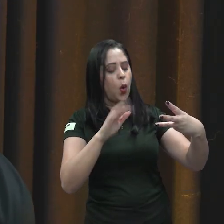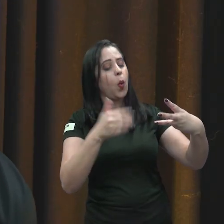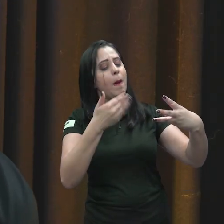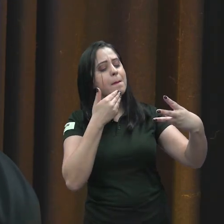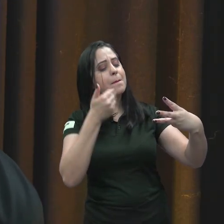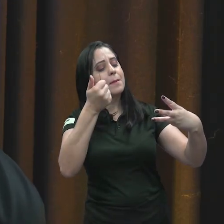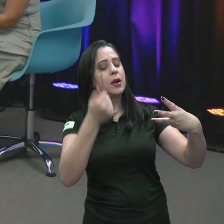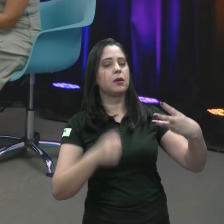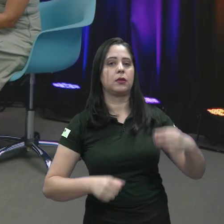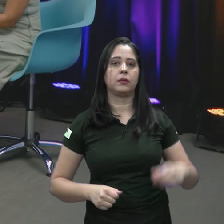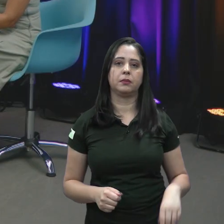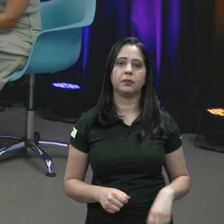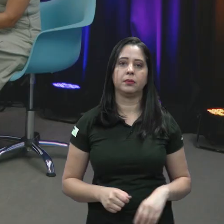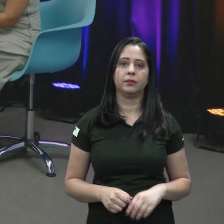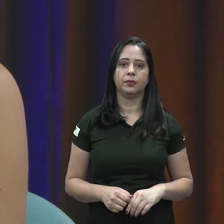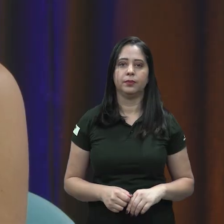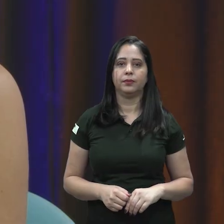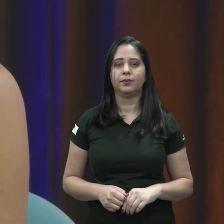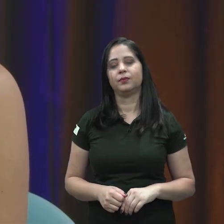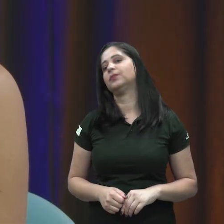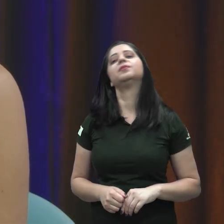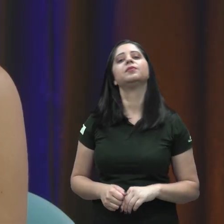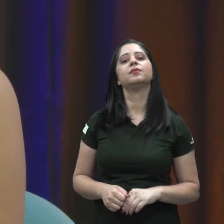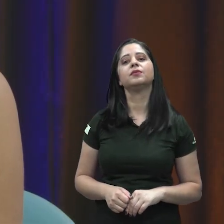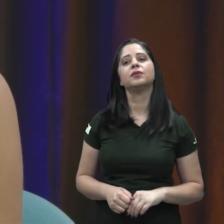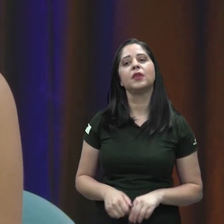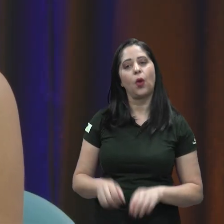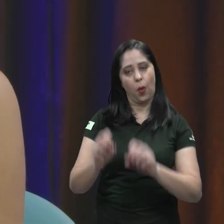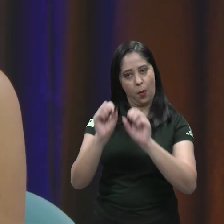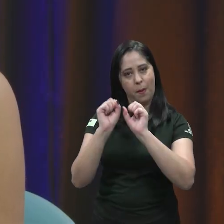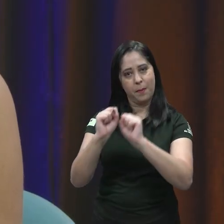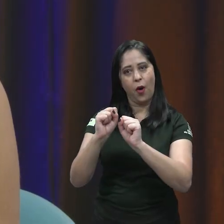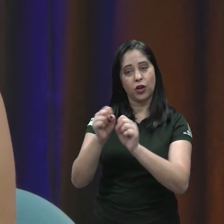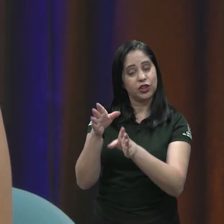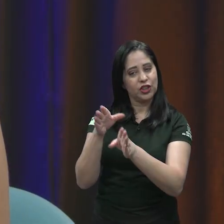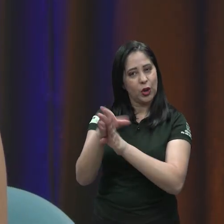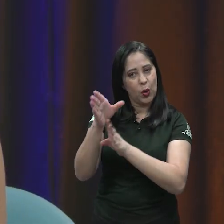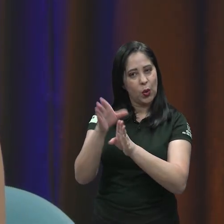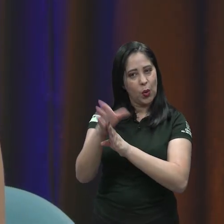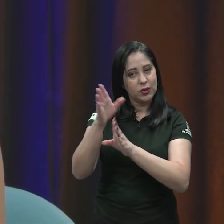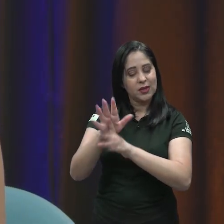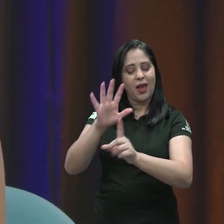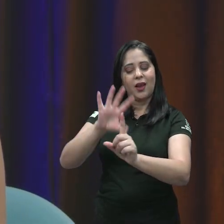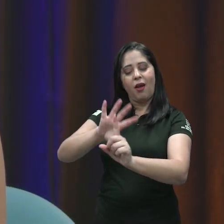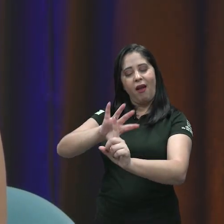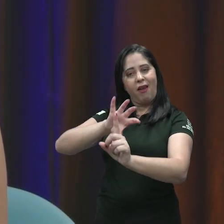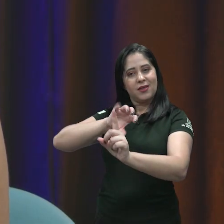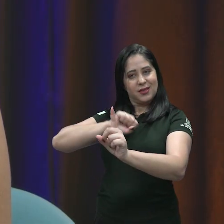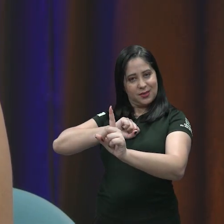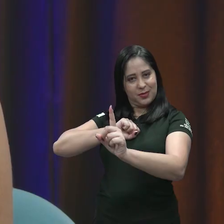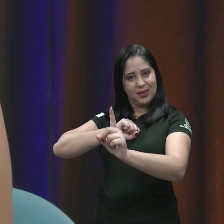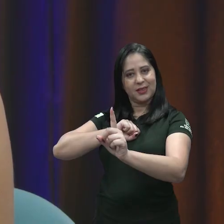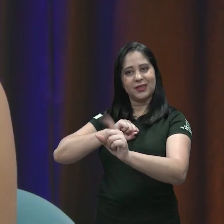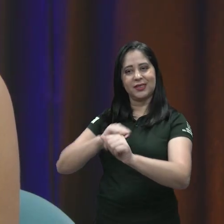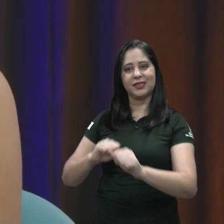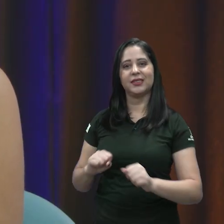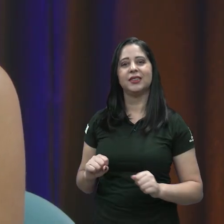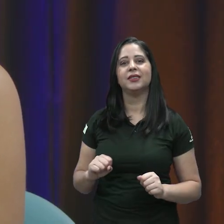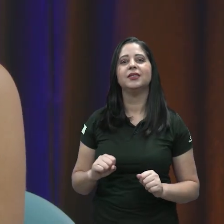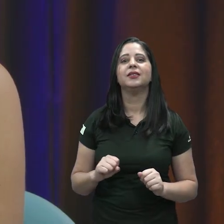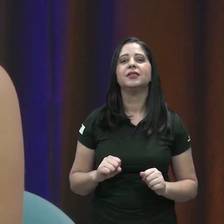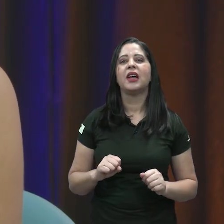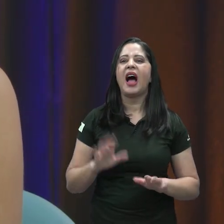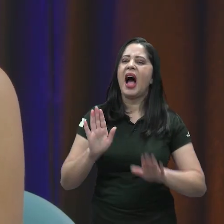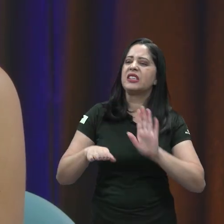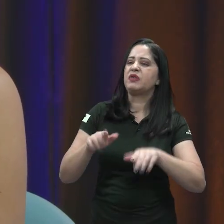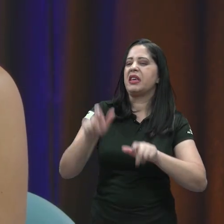a percorrer ali. Muito bem. João, deixa um recadinho de inspiração para as pessoas que estão em casa, que